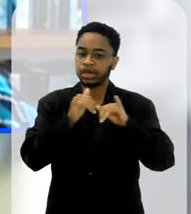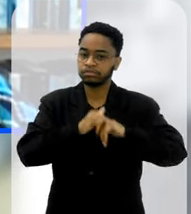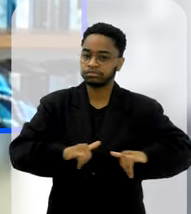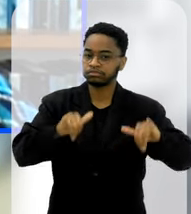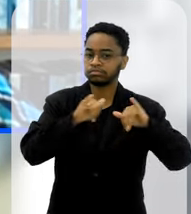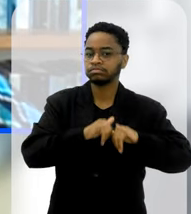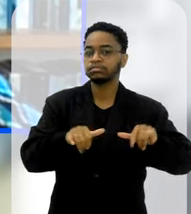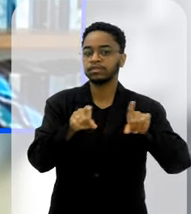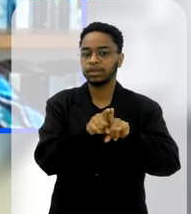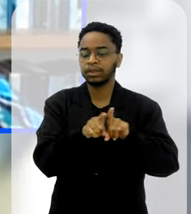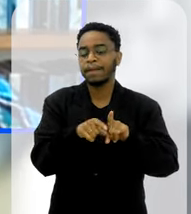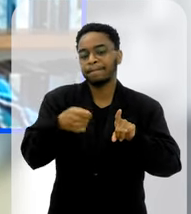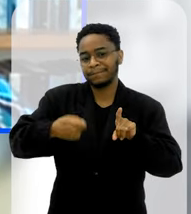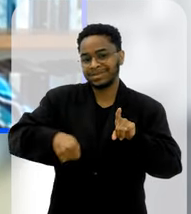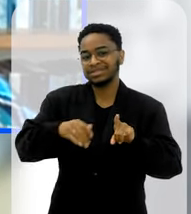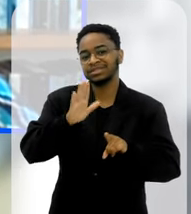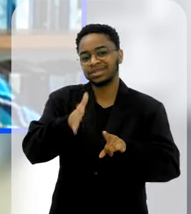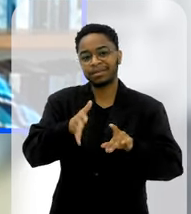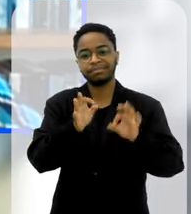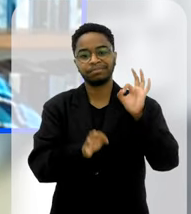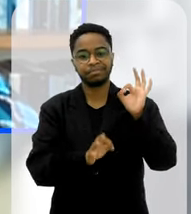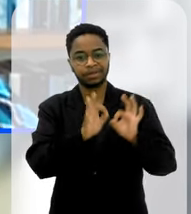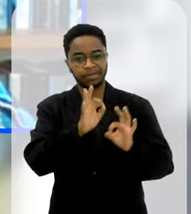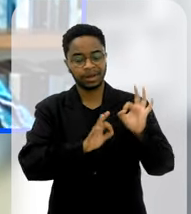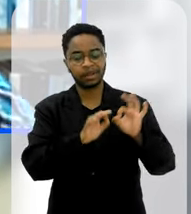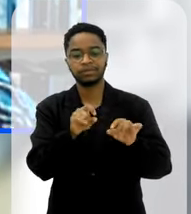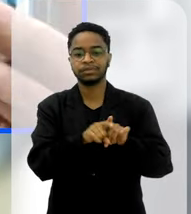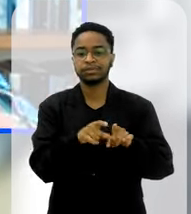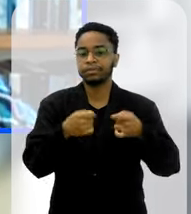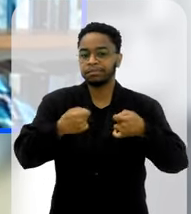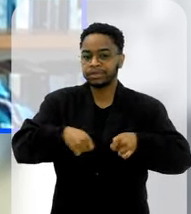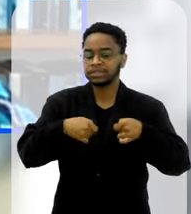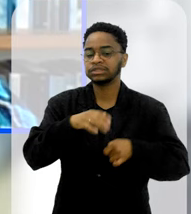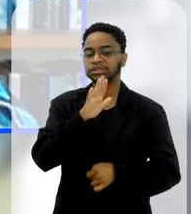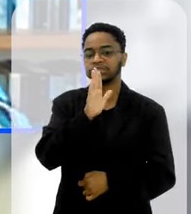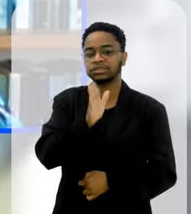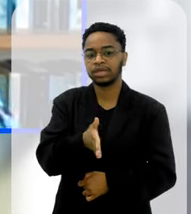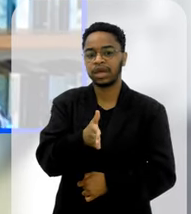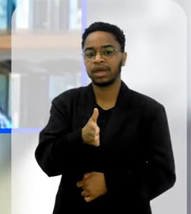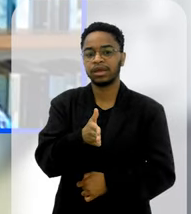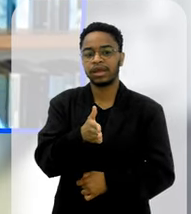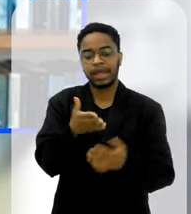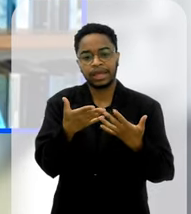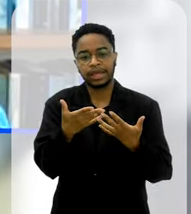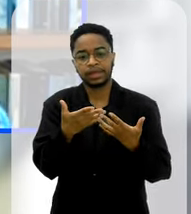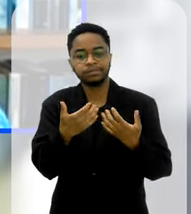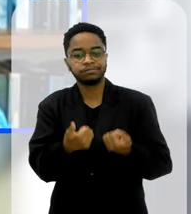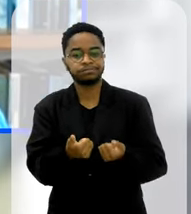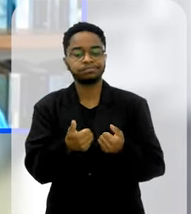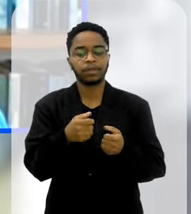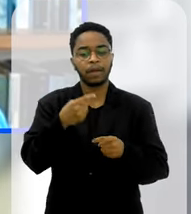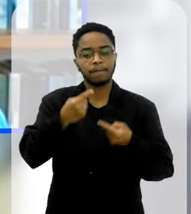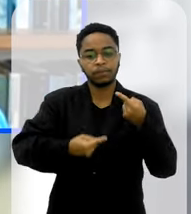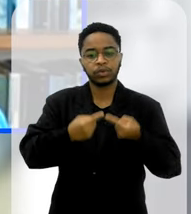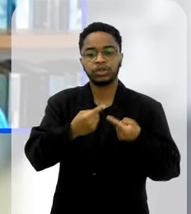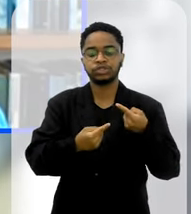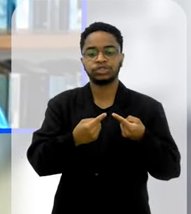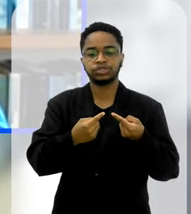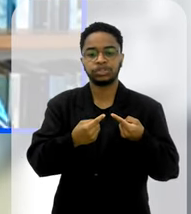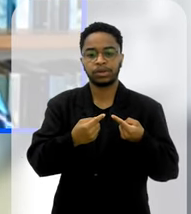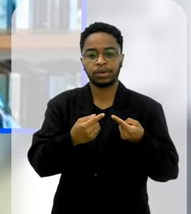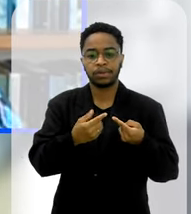já é anunciado, que já deveria estar preparado, que já deveria ter levado à adoção de políticas públicas